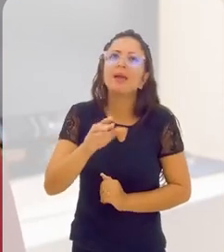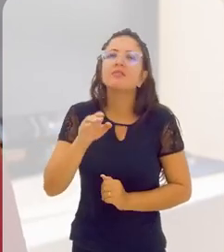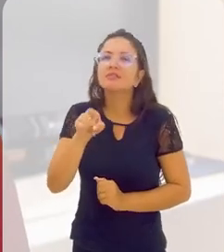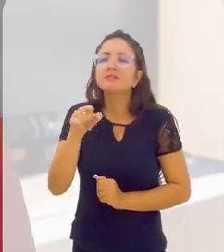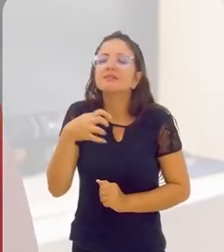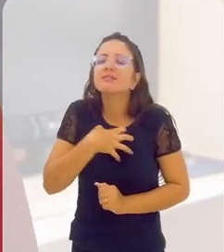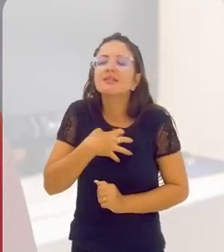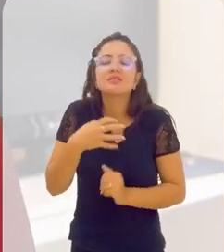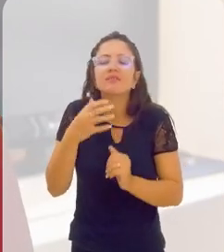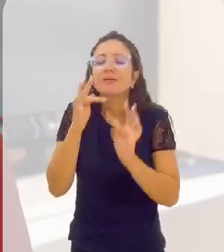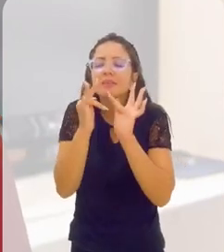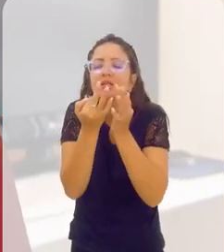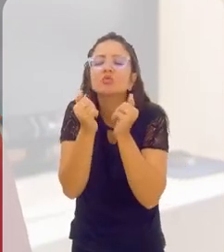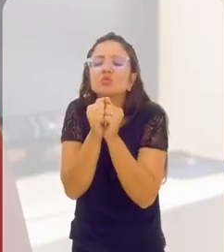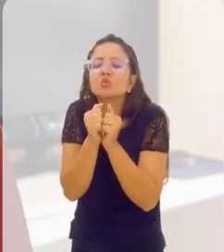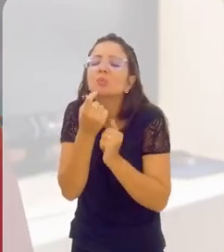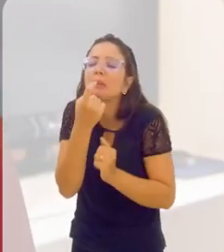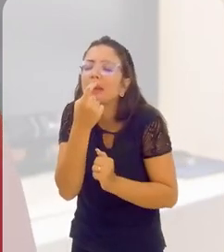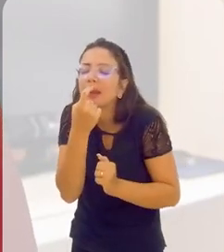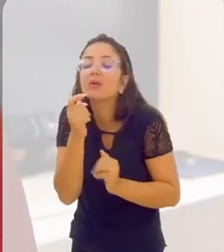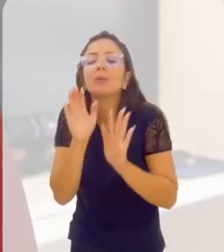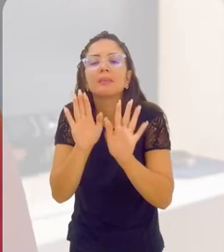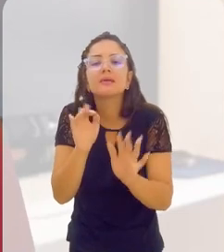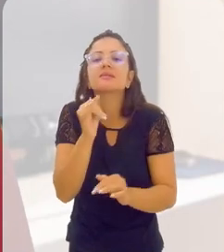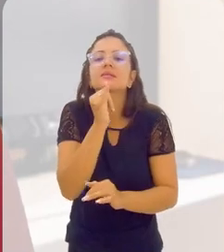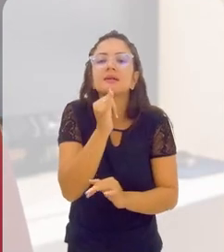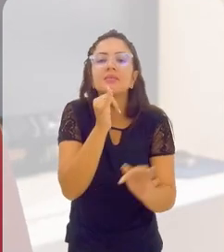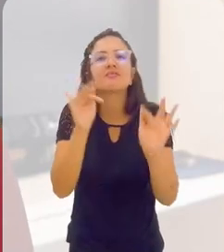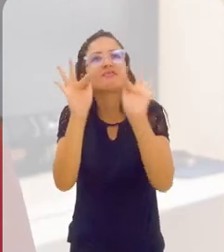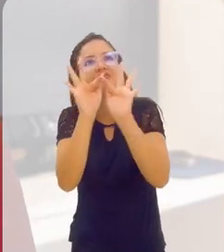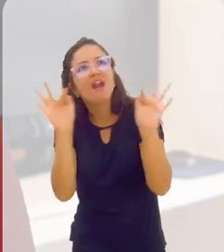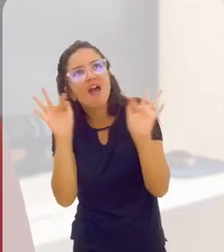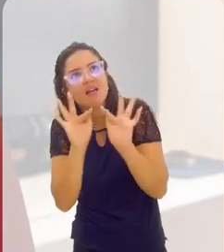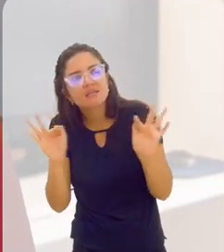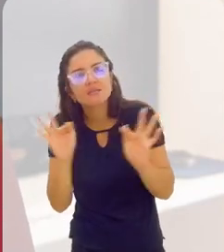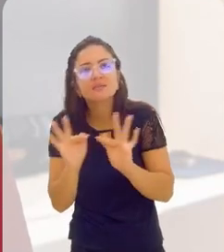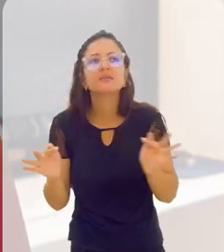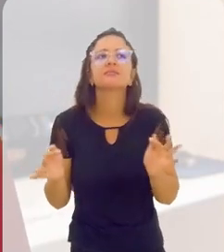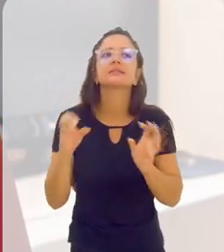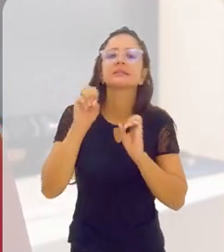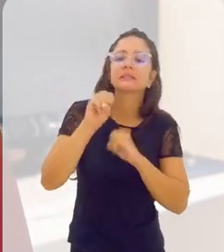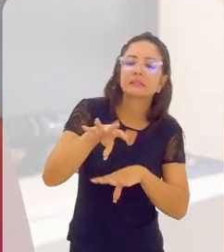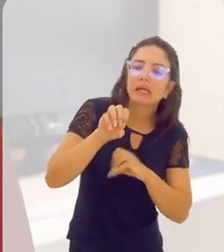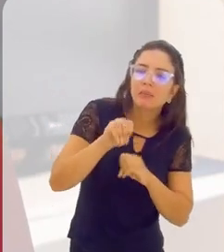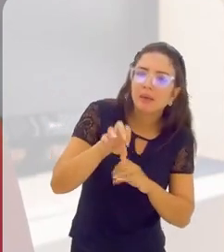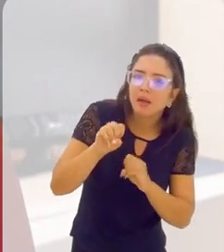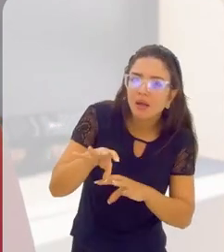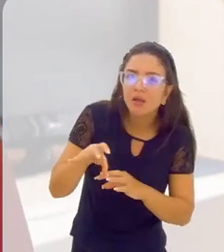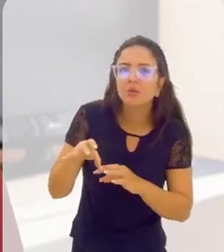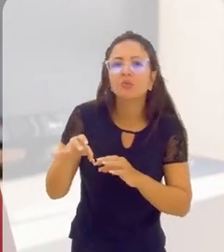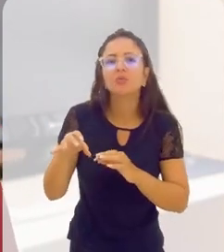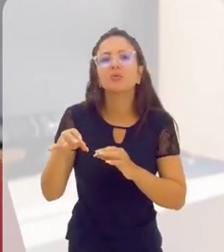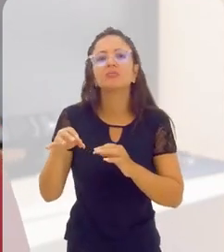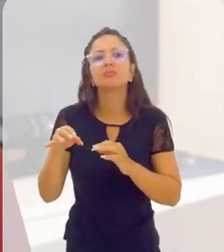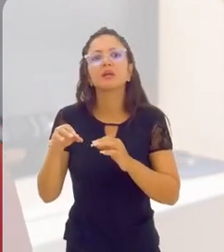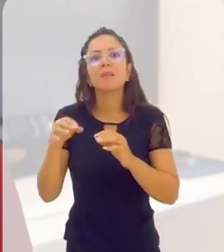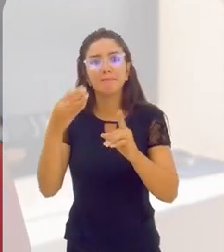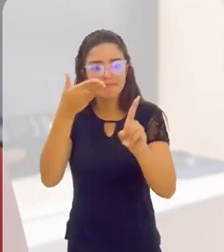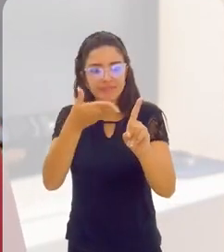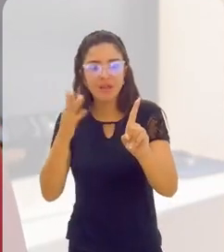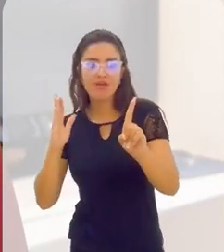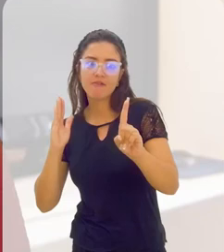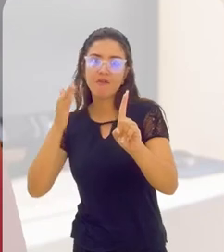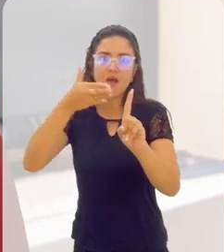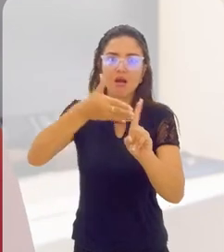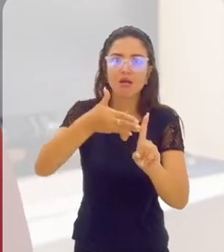você Quais são as principais frases ou os principais ensinamentos é uma figura de referência